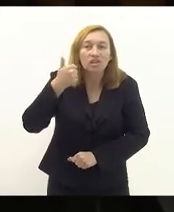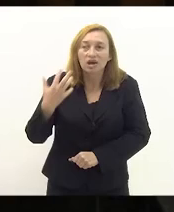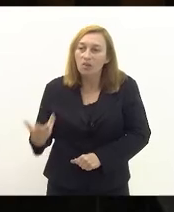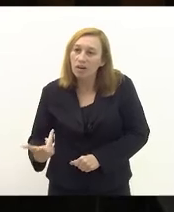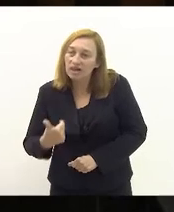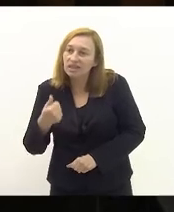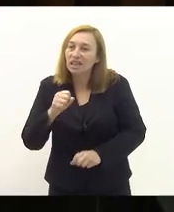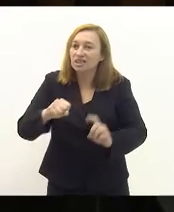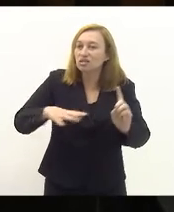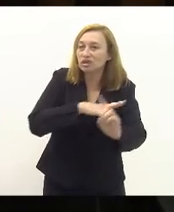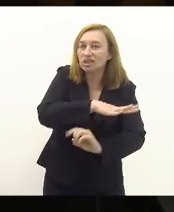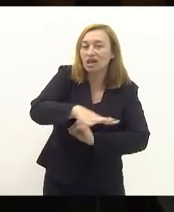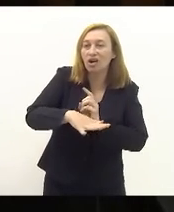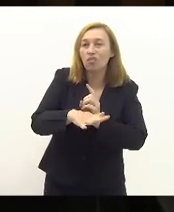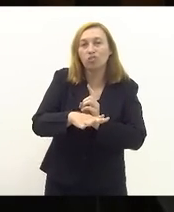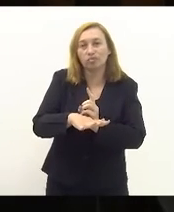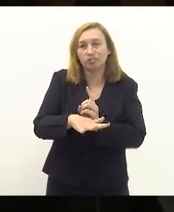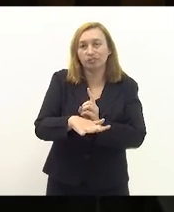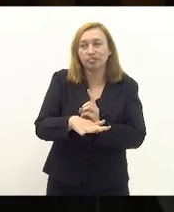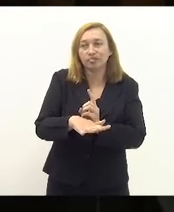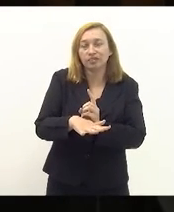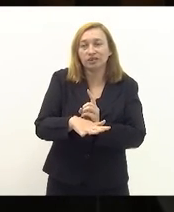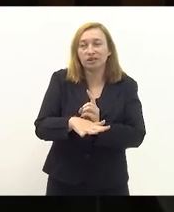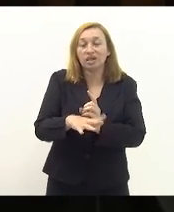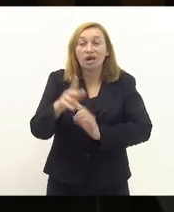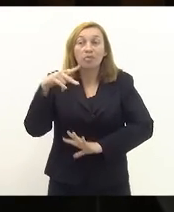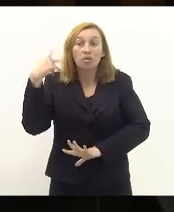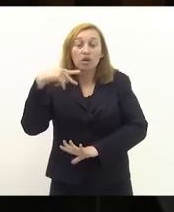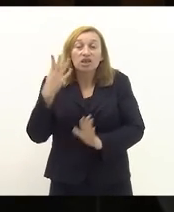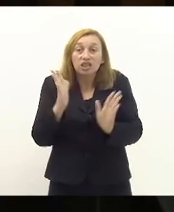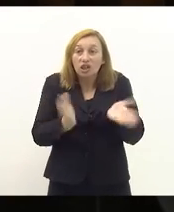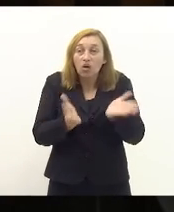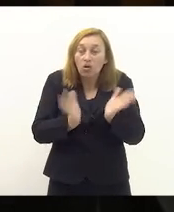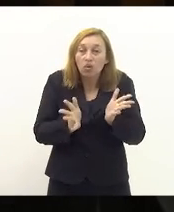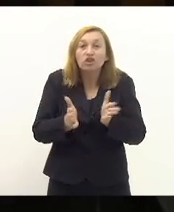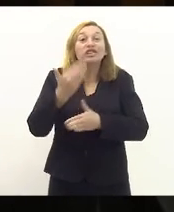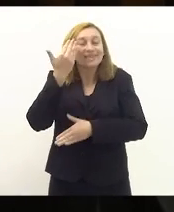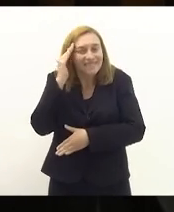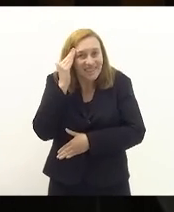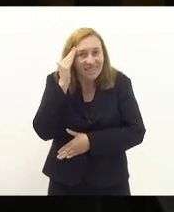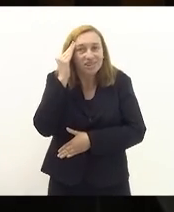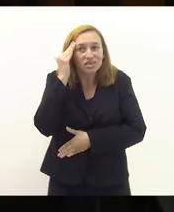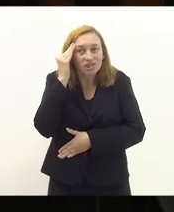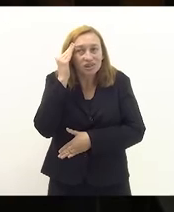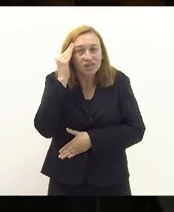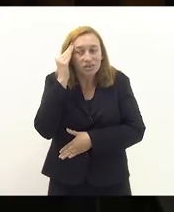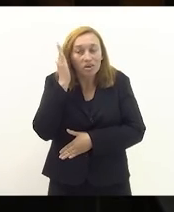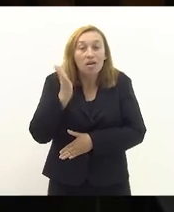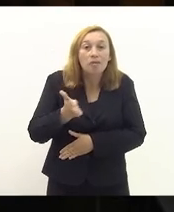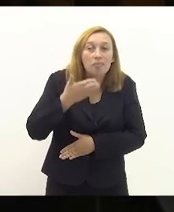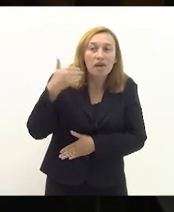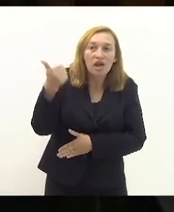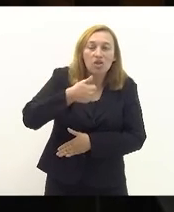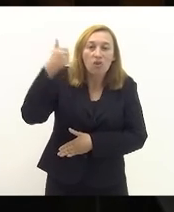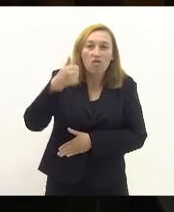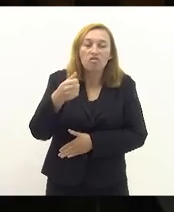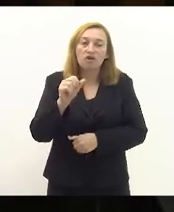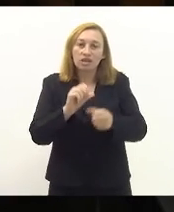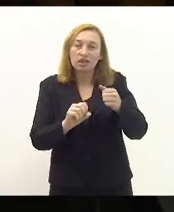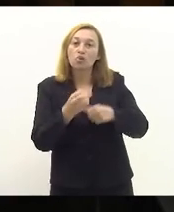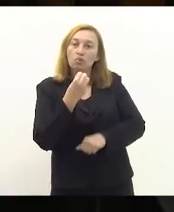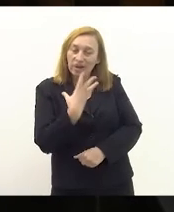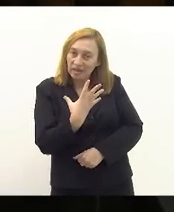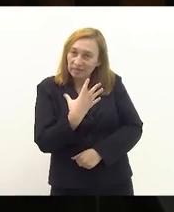sociais Ou seja a classe política hoje entende que é melhor fazer o